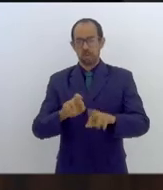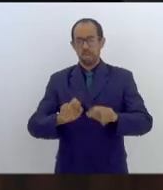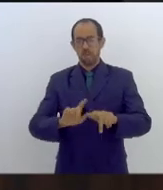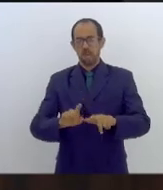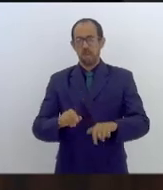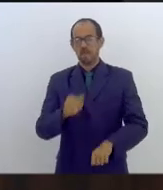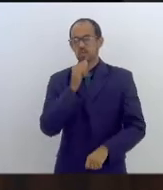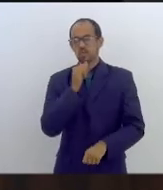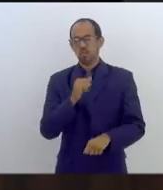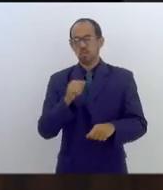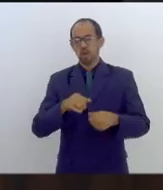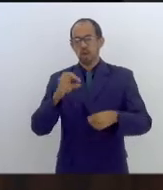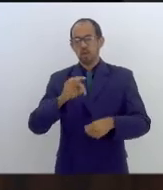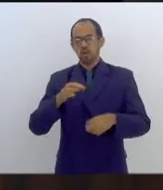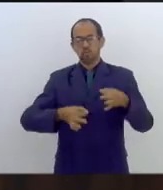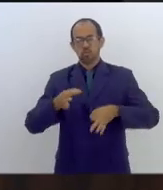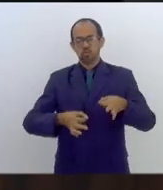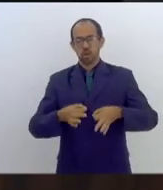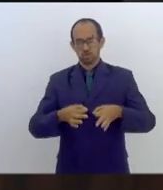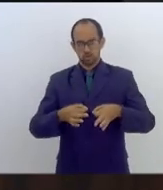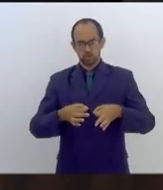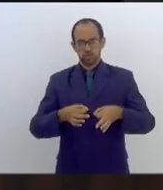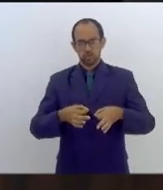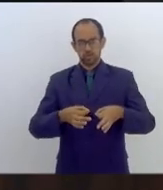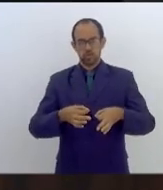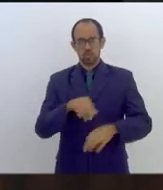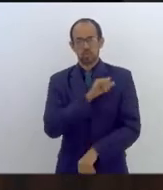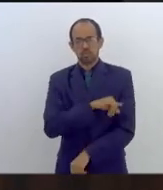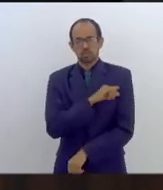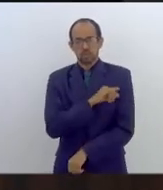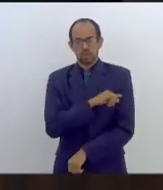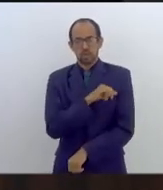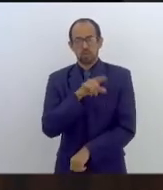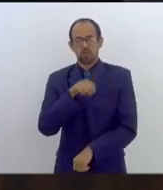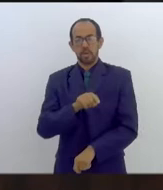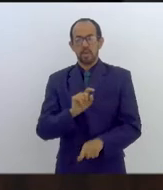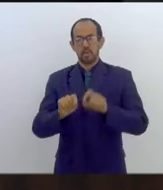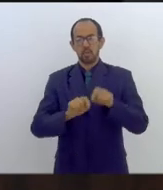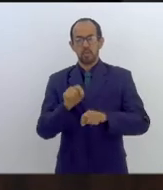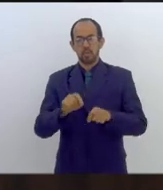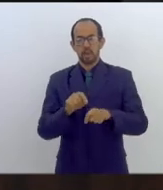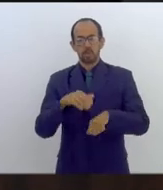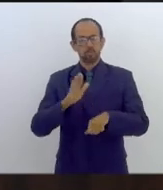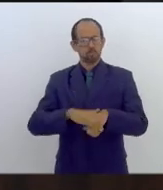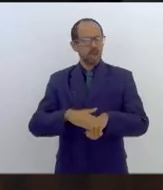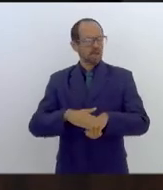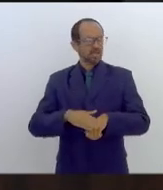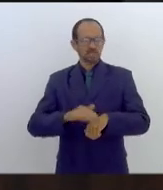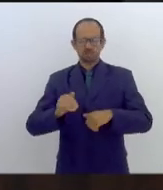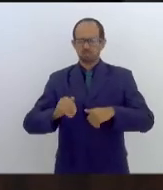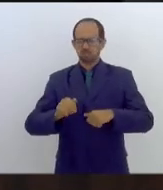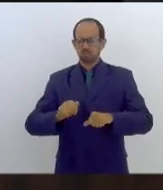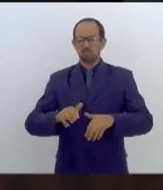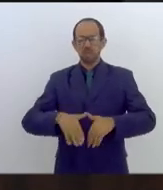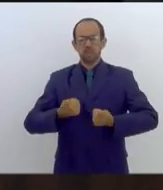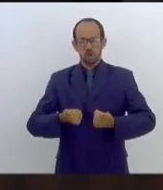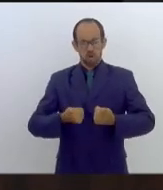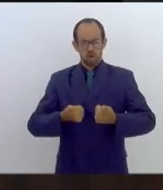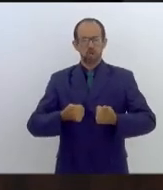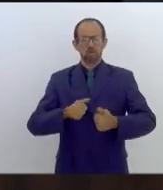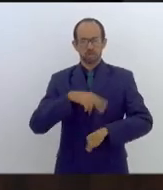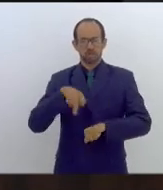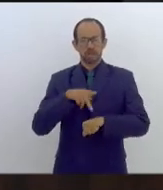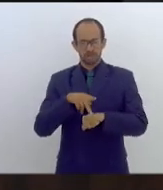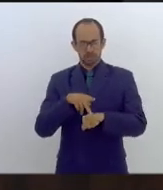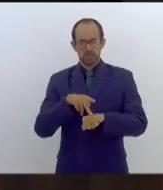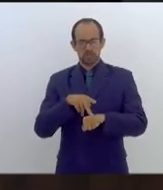o Tribunal de Justiça do Rio de Janeiro é considerado o tribunal mais produtivo do país e essa excelência